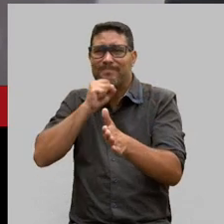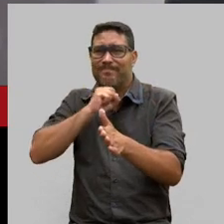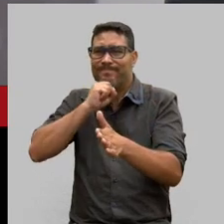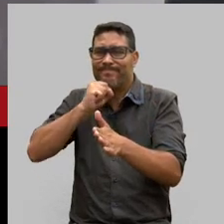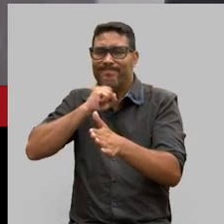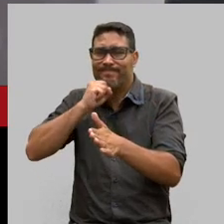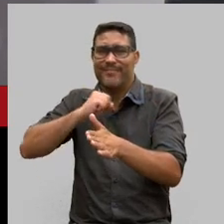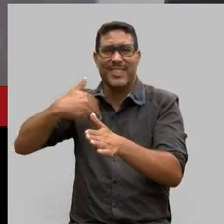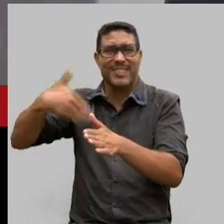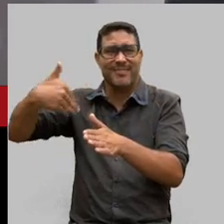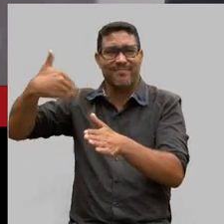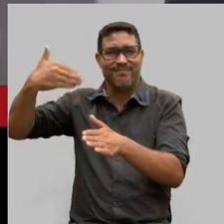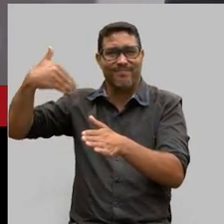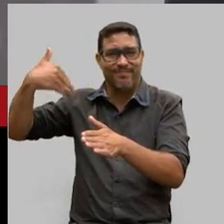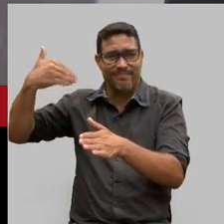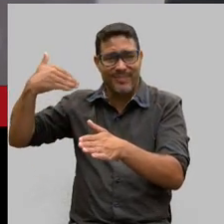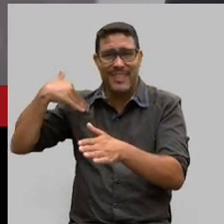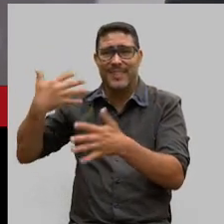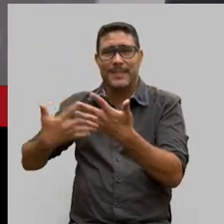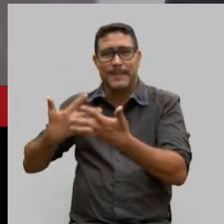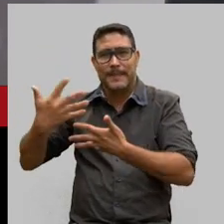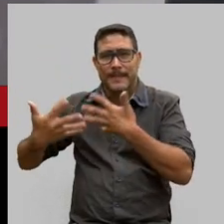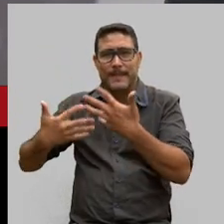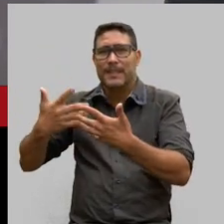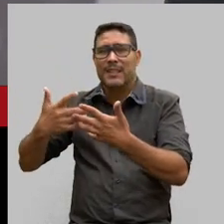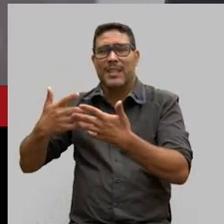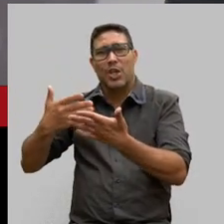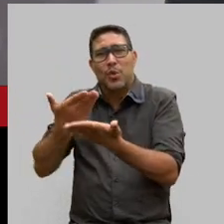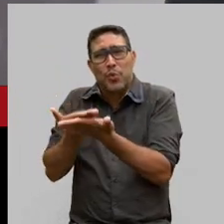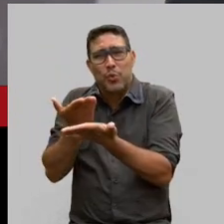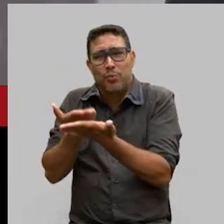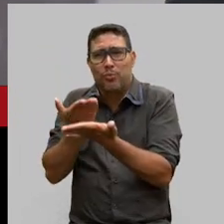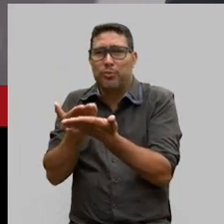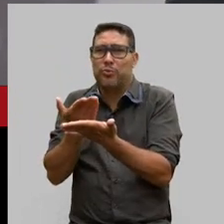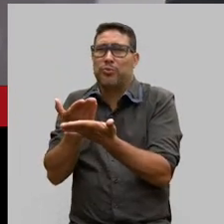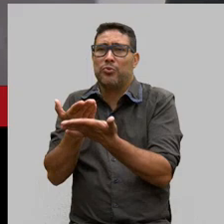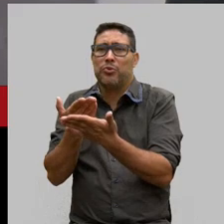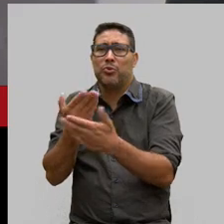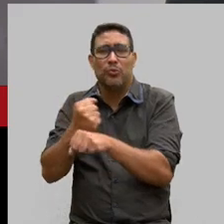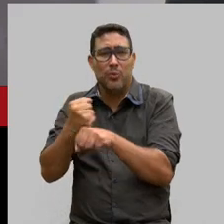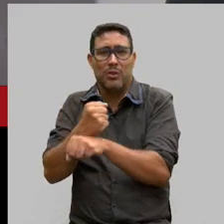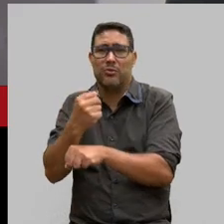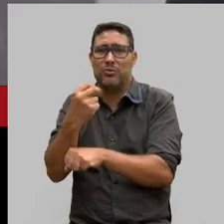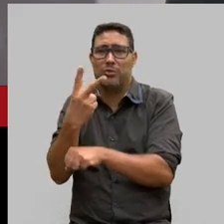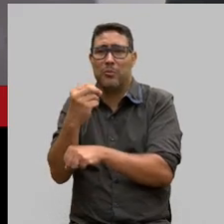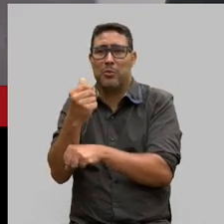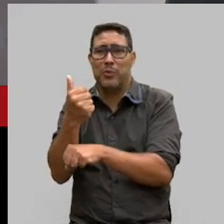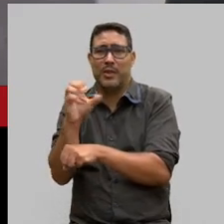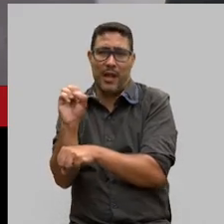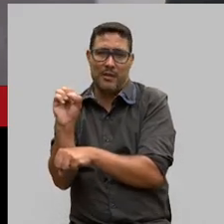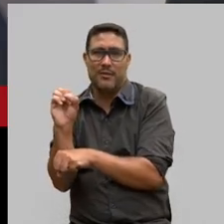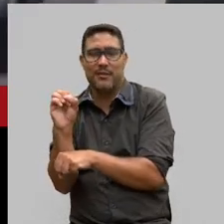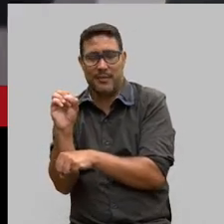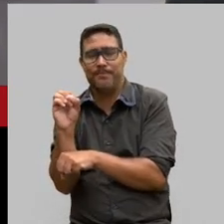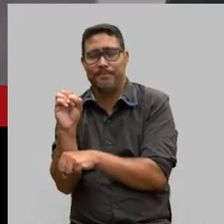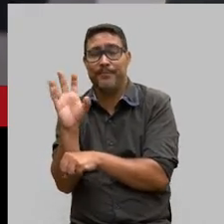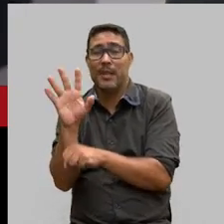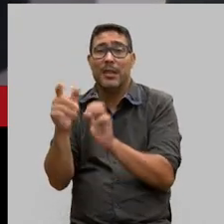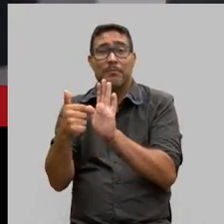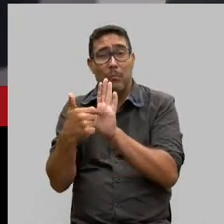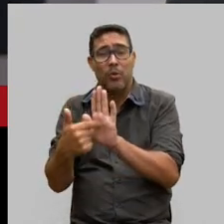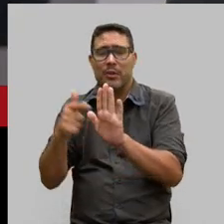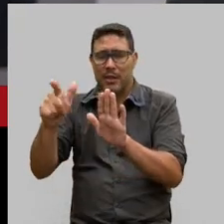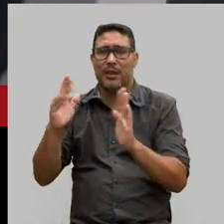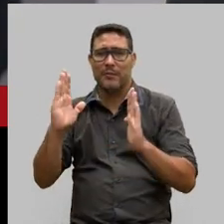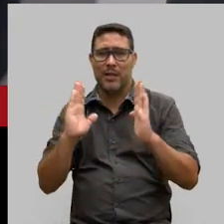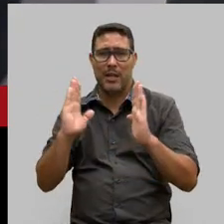pesquisas que marcam aqui estudos feitos por exemplo no ano de 2010 e e que mostram que naquela época